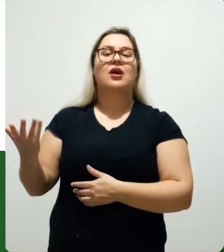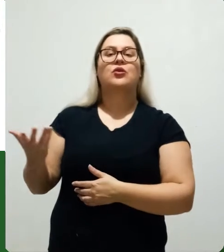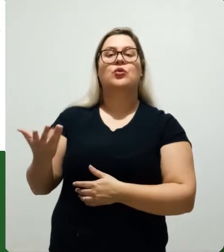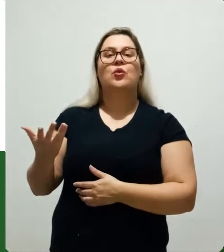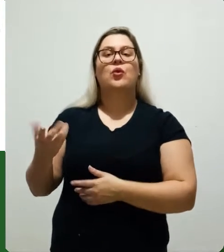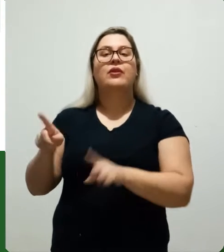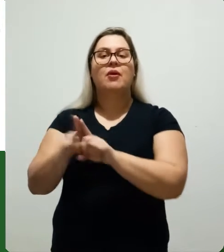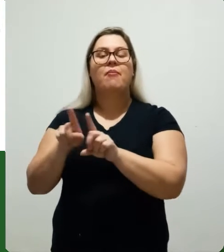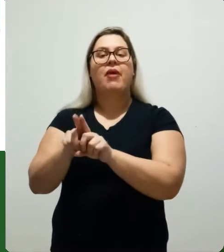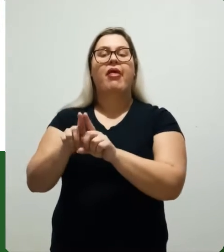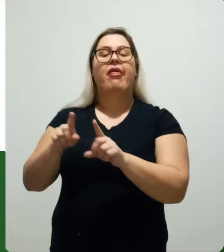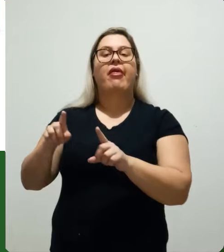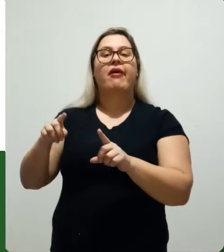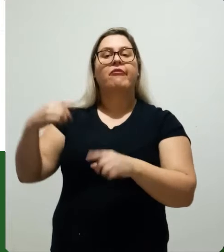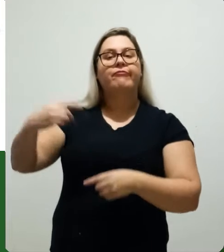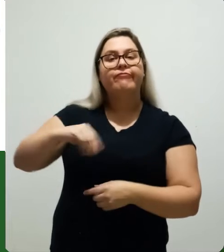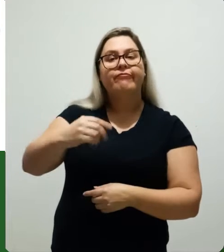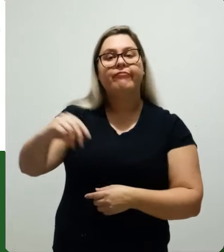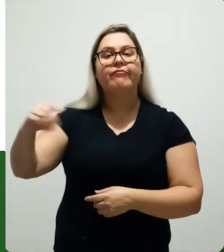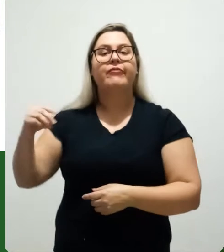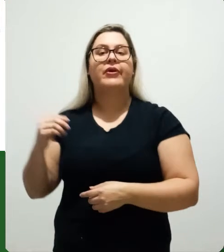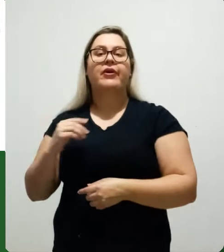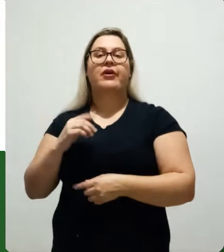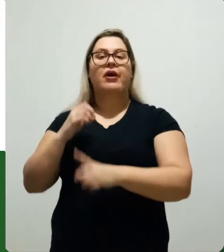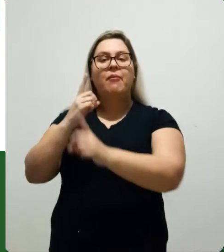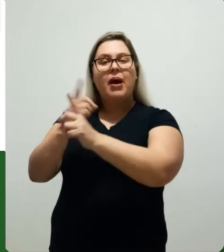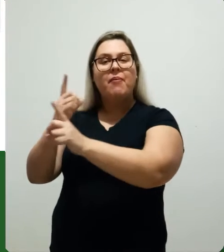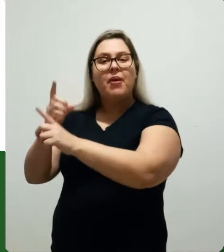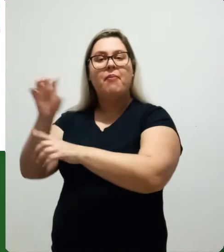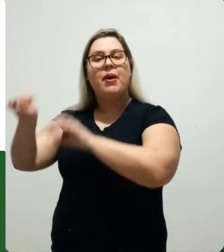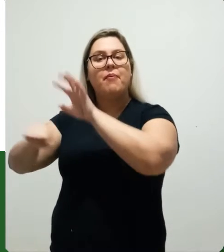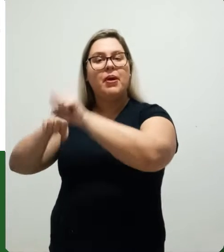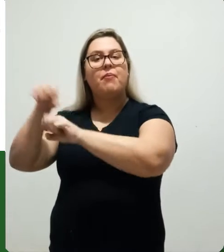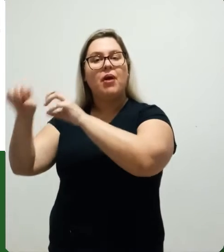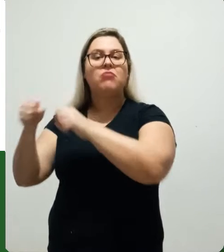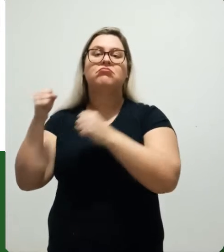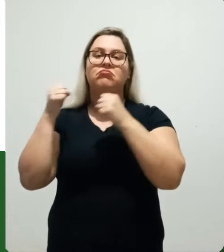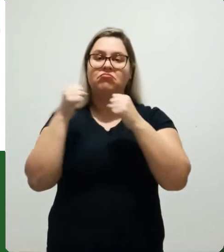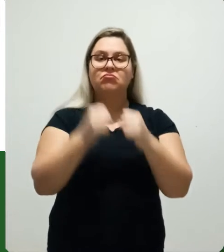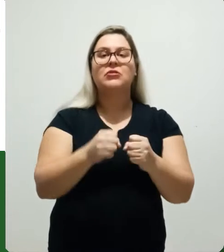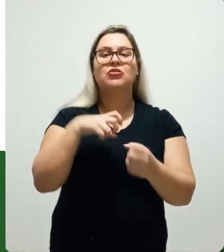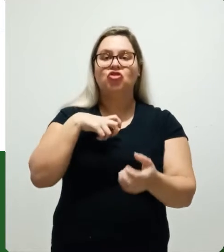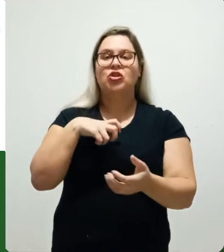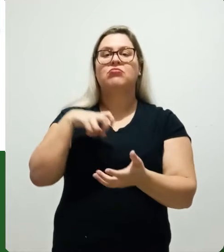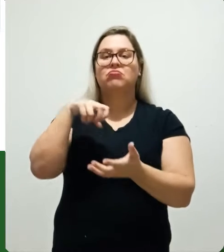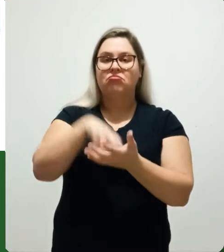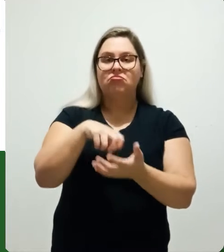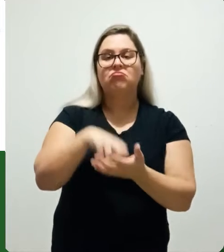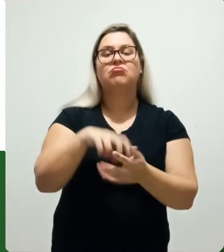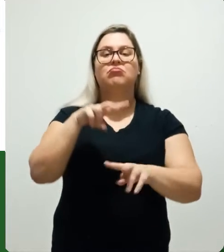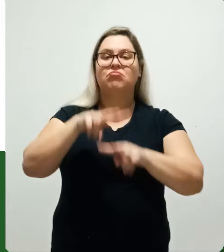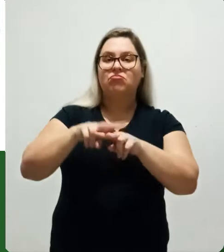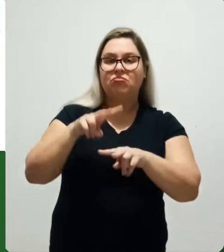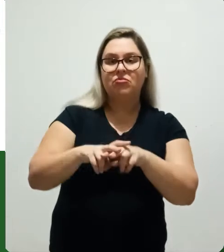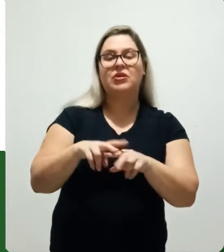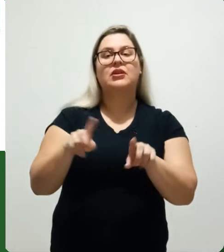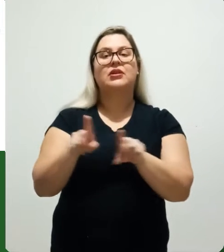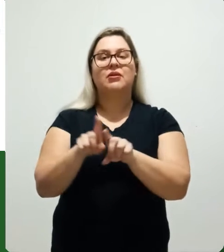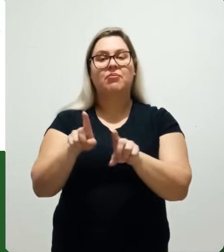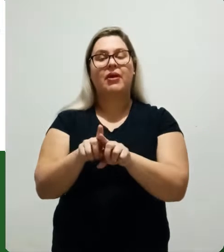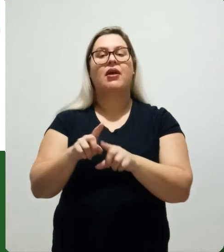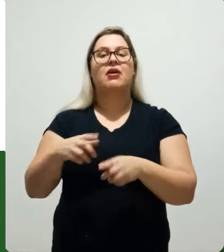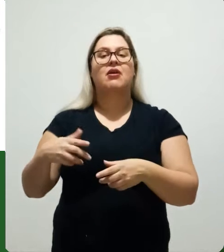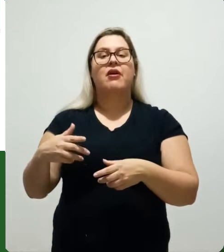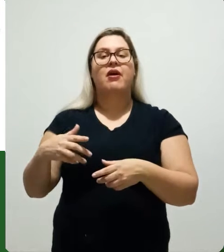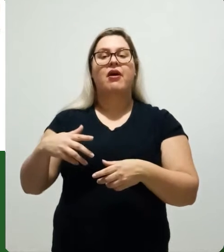às vezes adultério. A penhora, o rapto individual, a troca e a compra eram outras maneiras de se